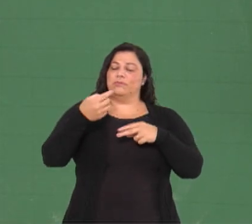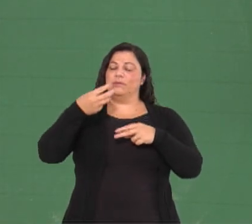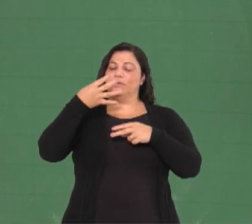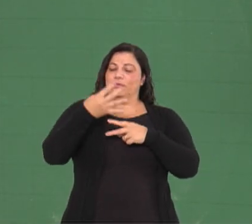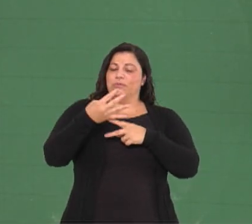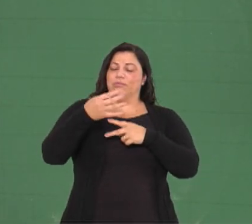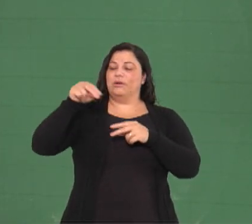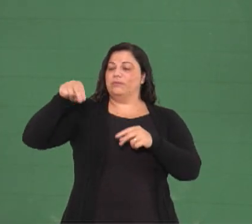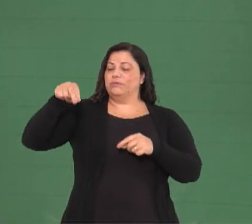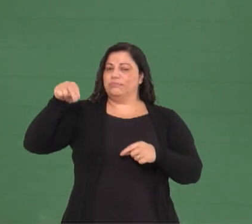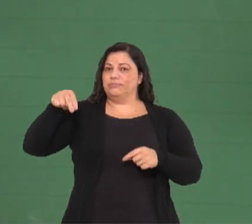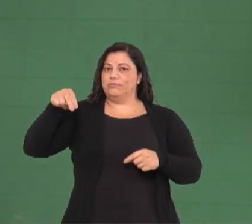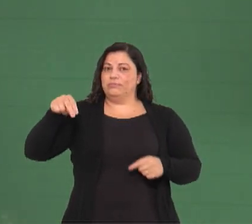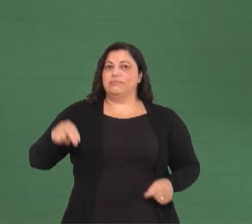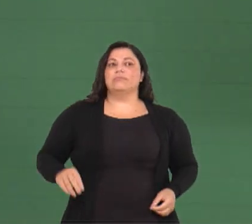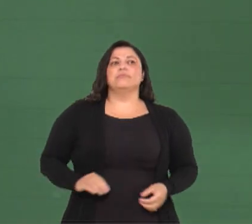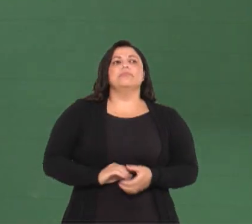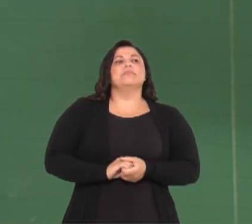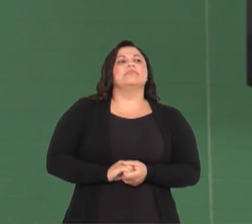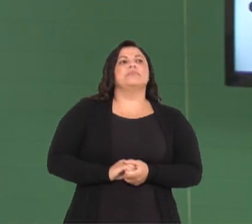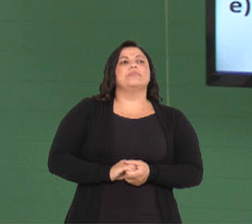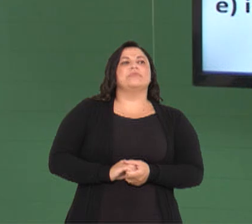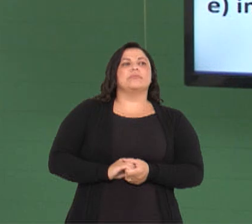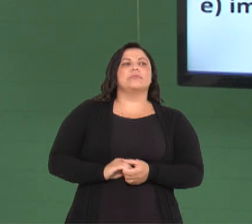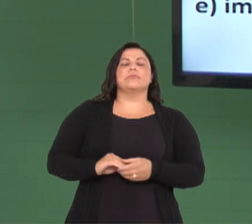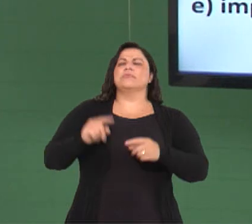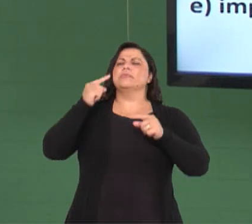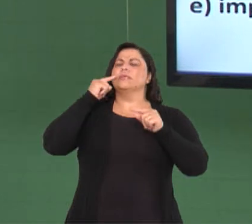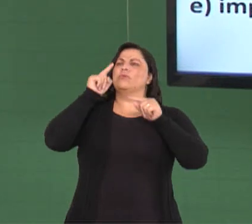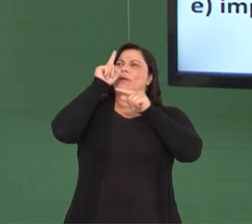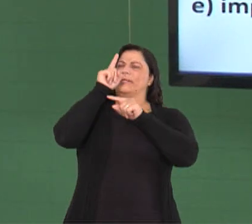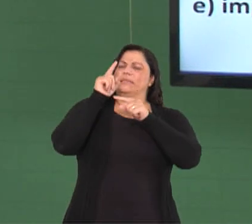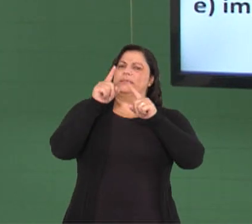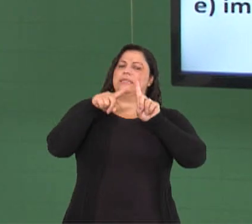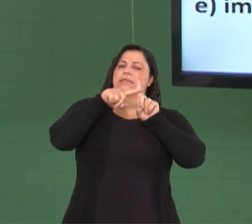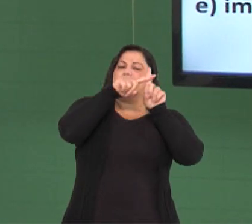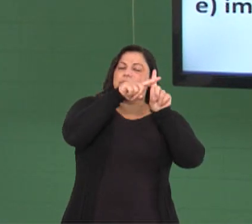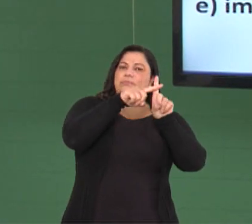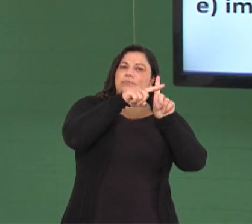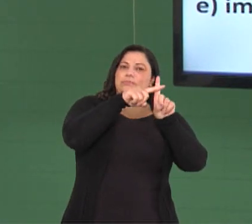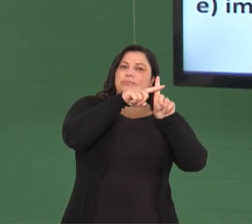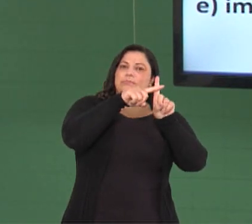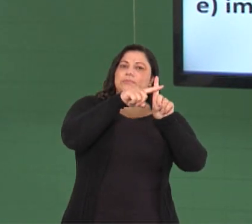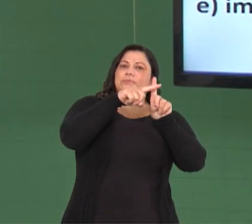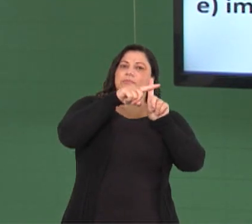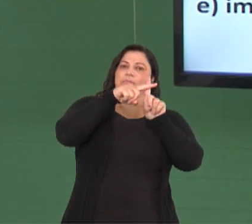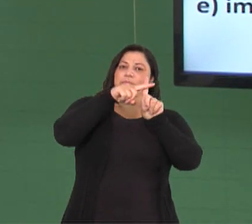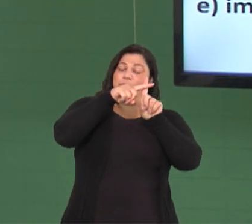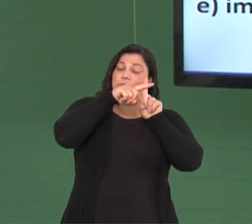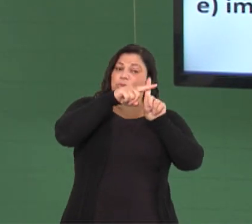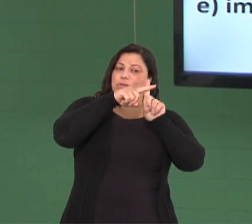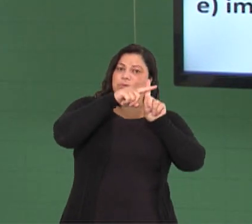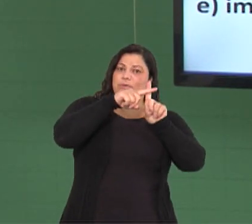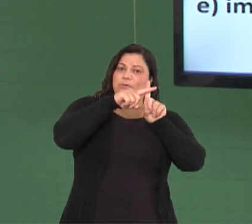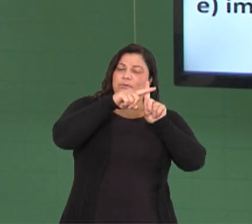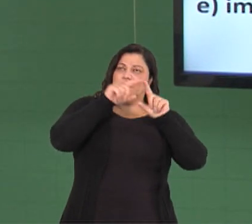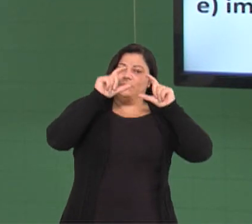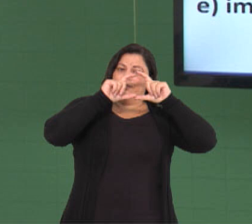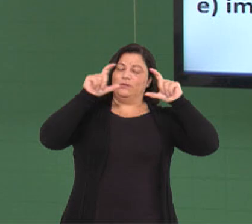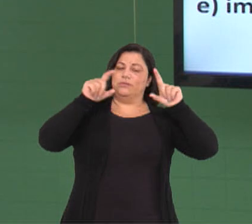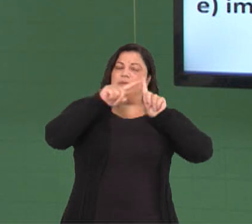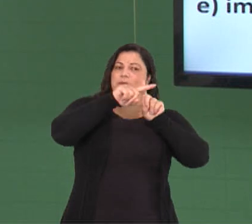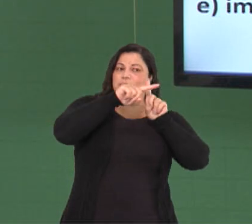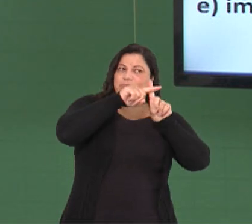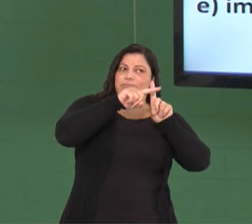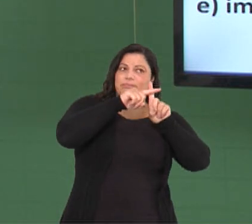no enunciado as cargas são positivas, cargas positivas entre si, a gente tem uma força do